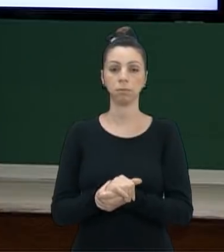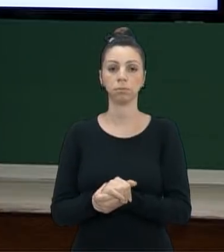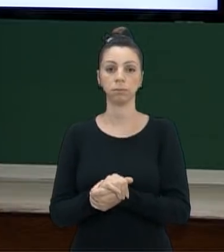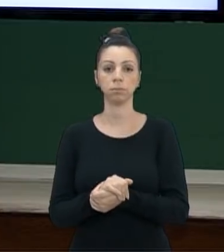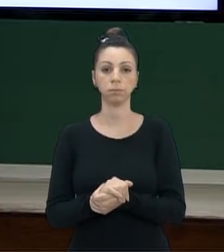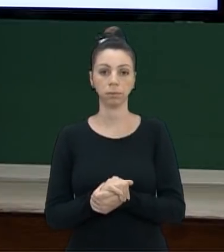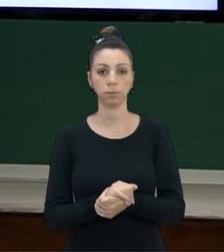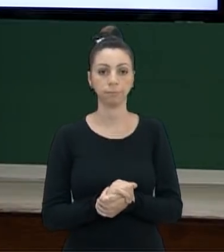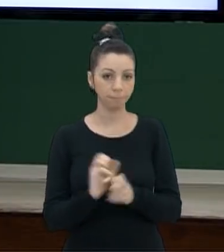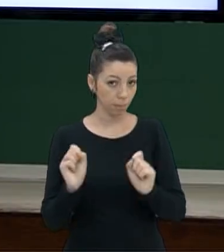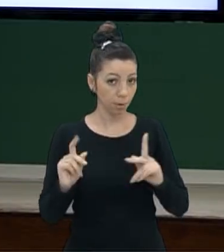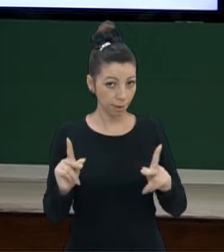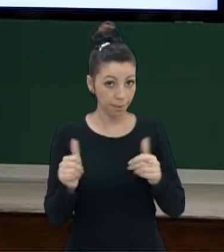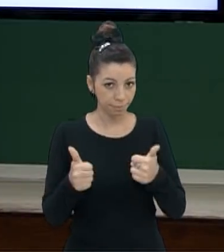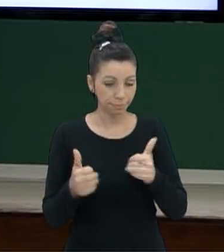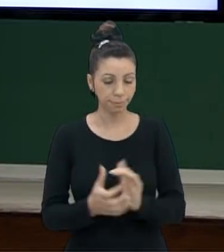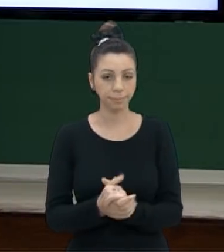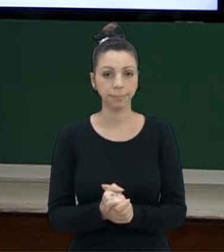lá. Tudo bem?